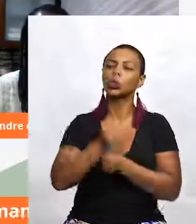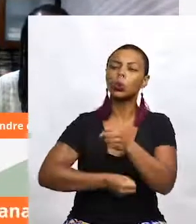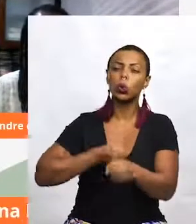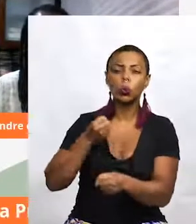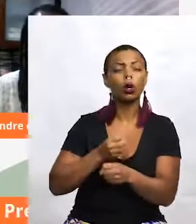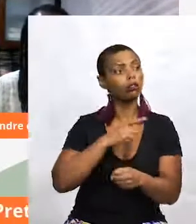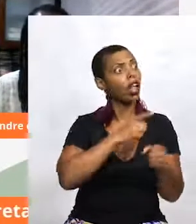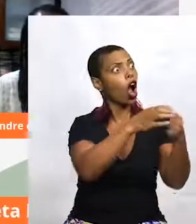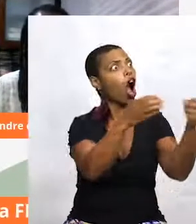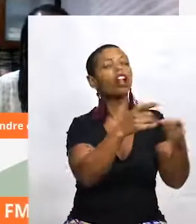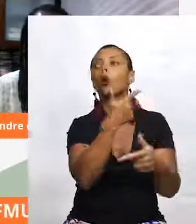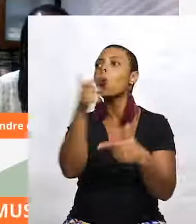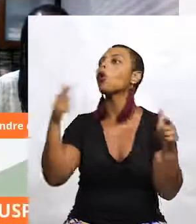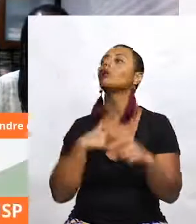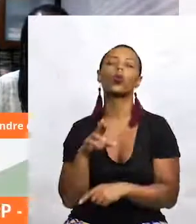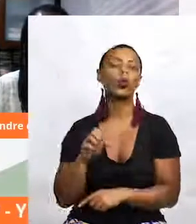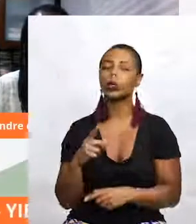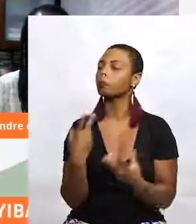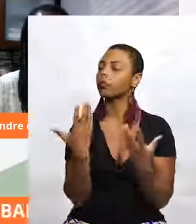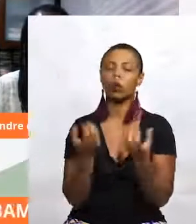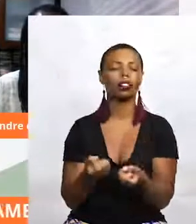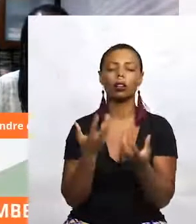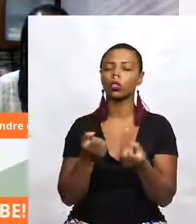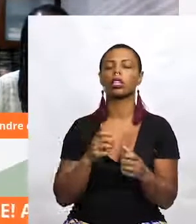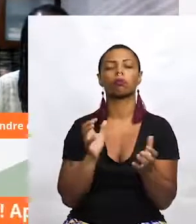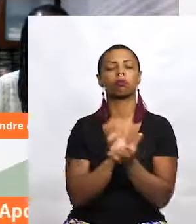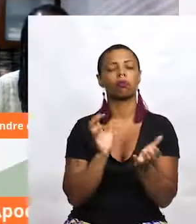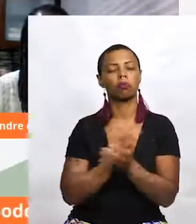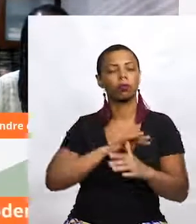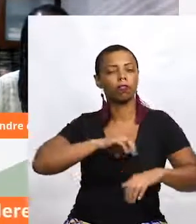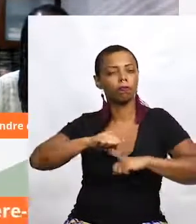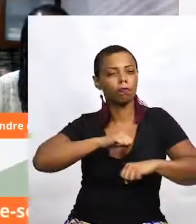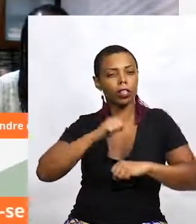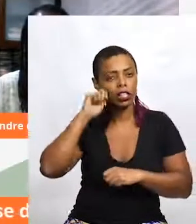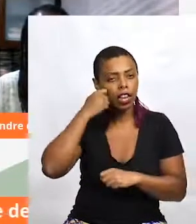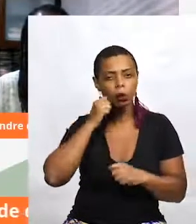brigando e advogando. E aí, num momento,